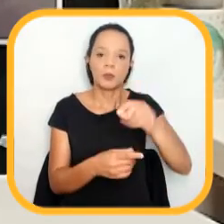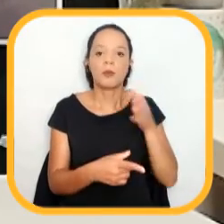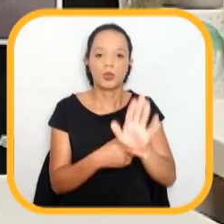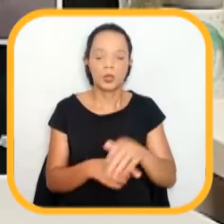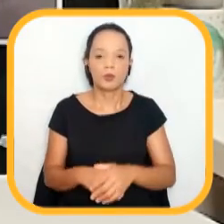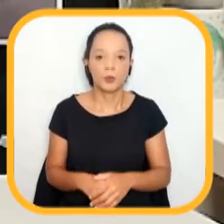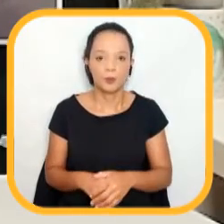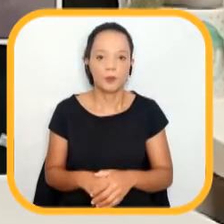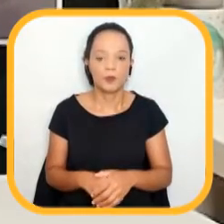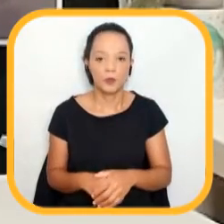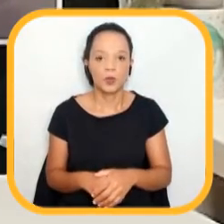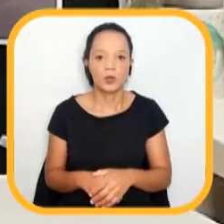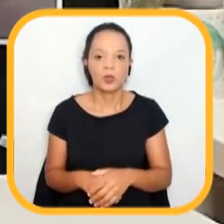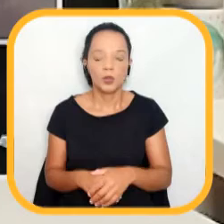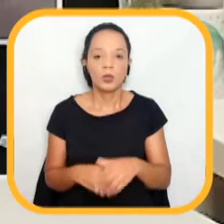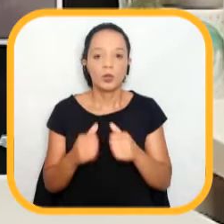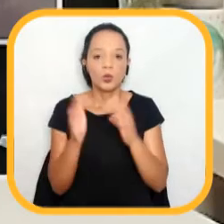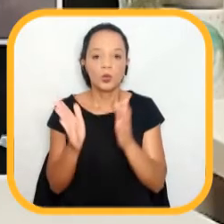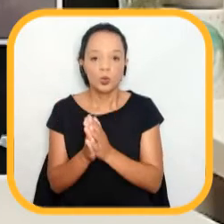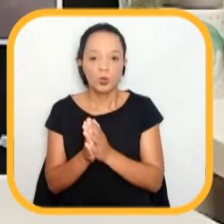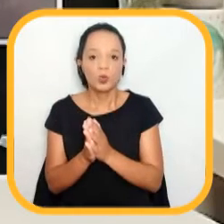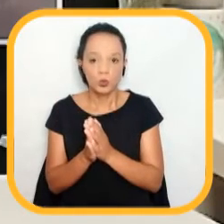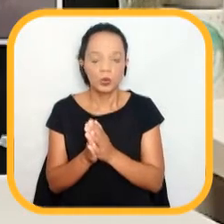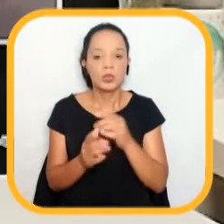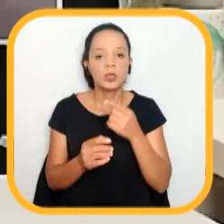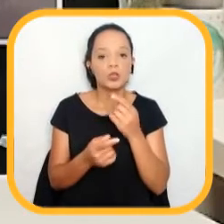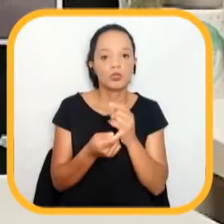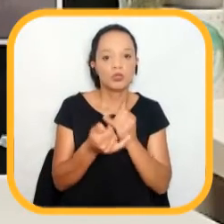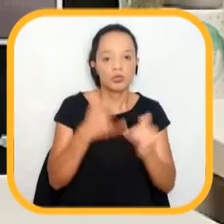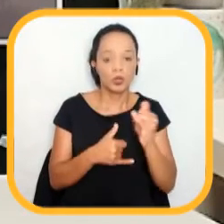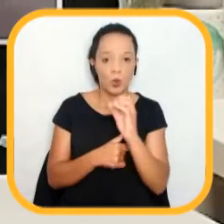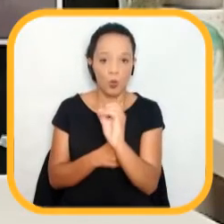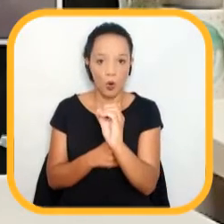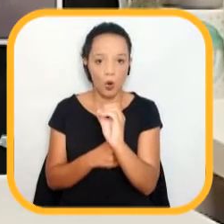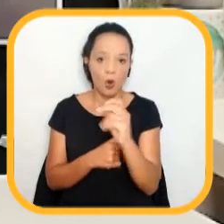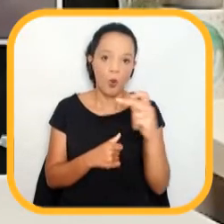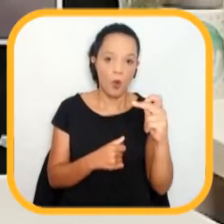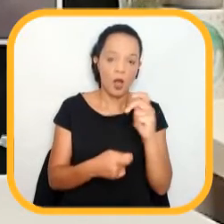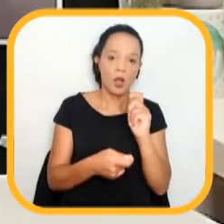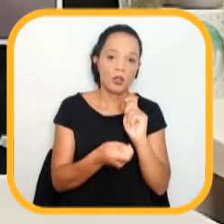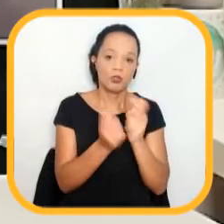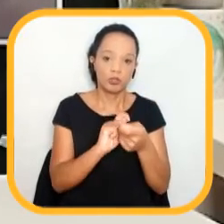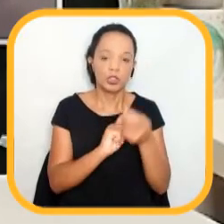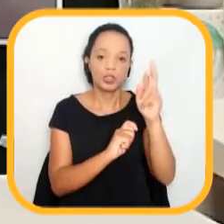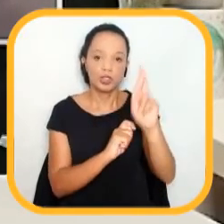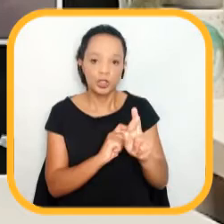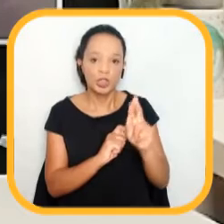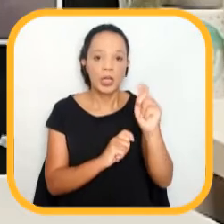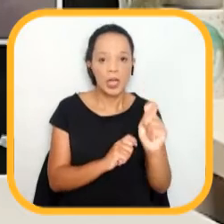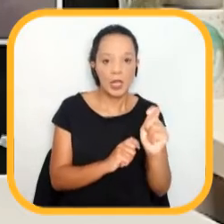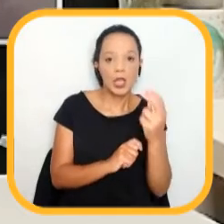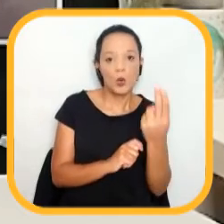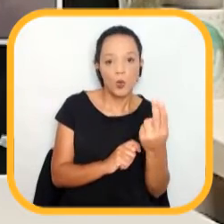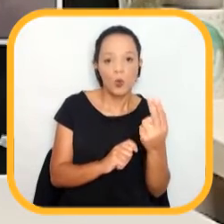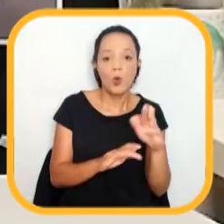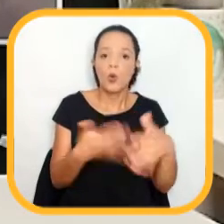feminino. Por exemplo, substituir todos e todas por todes, alterando o O ou o A por X,